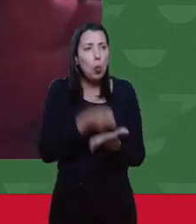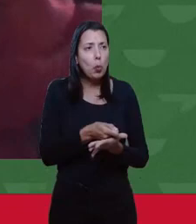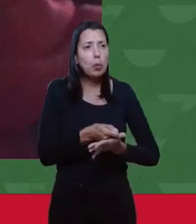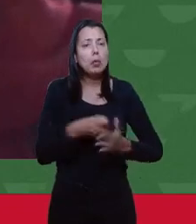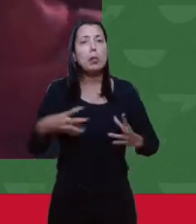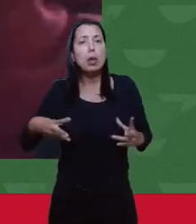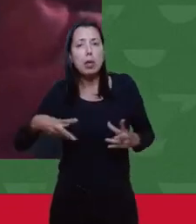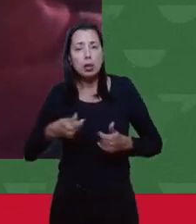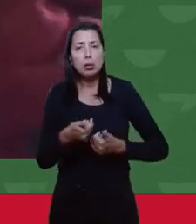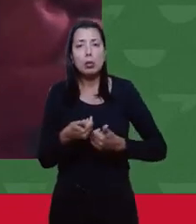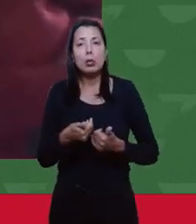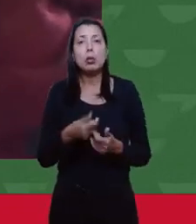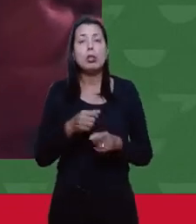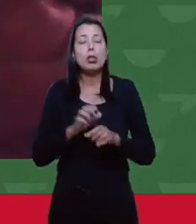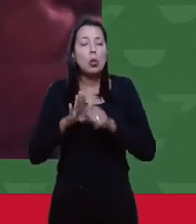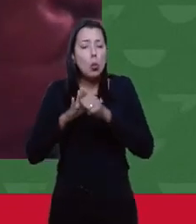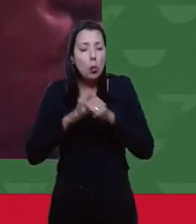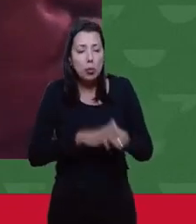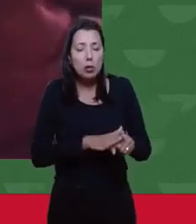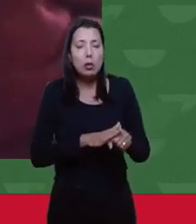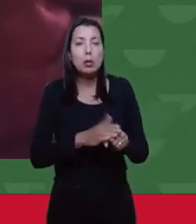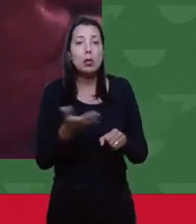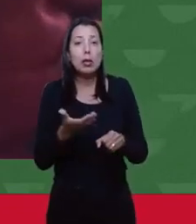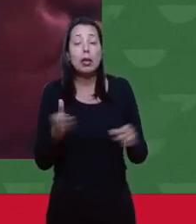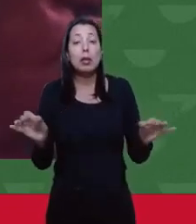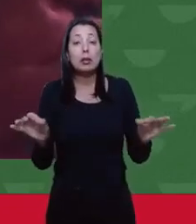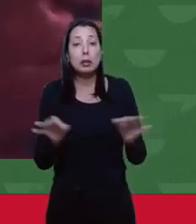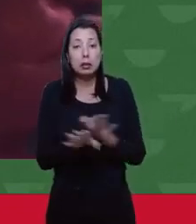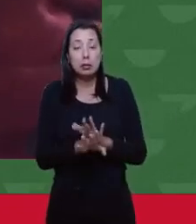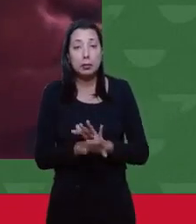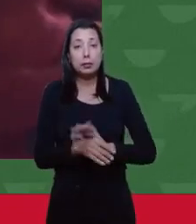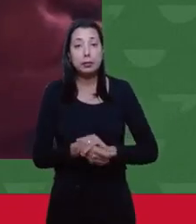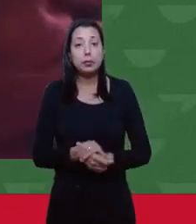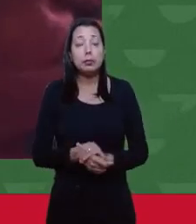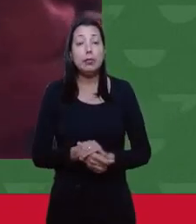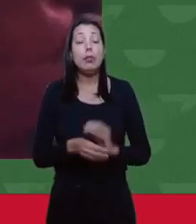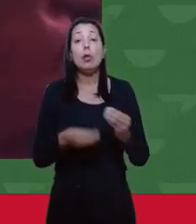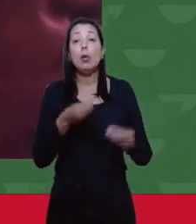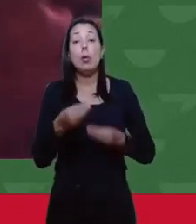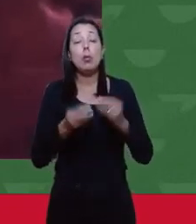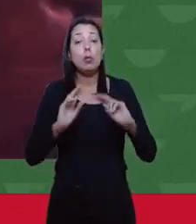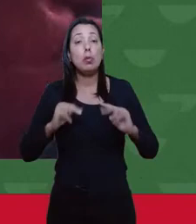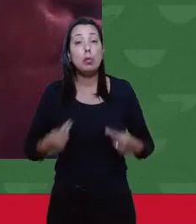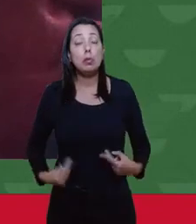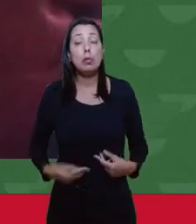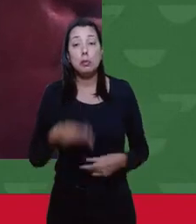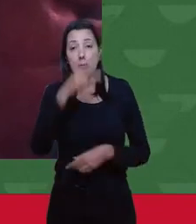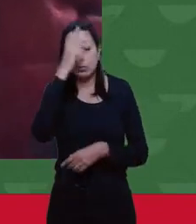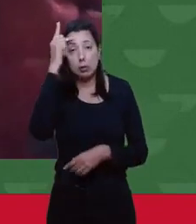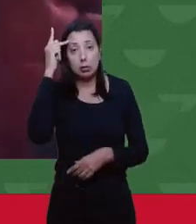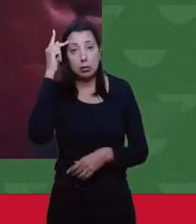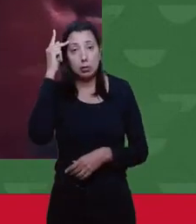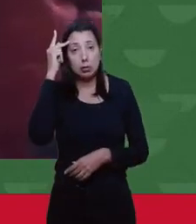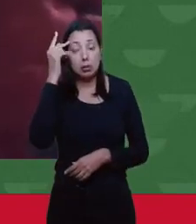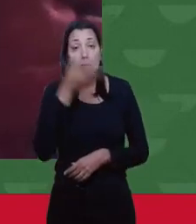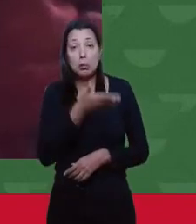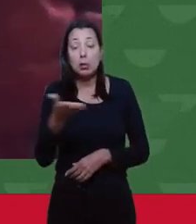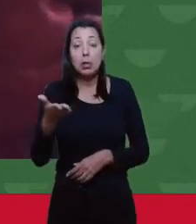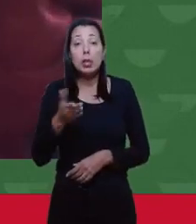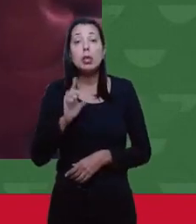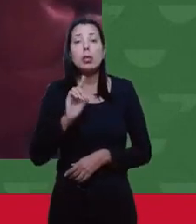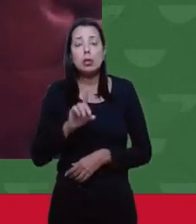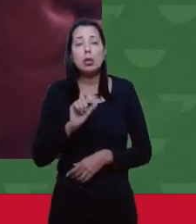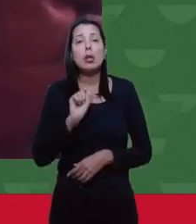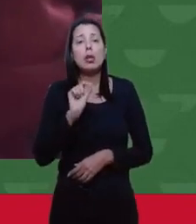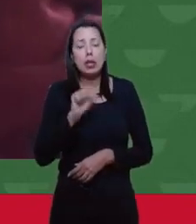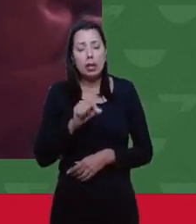e todas as formas de opressão que tentam destruir a condição humana de uma pessoa, por ela ser